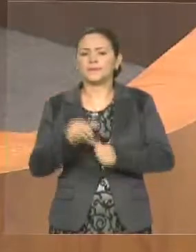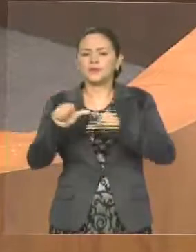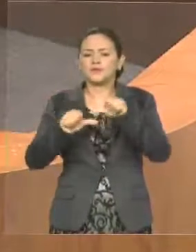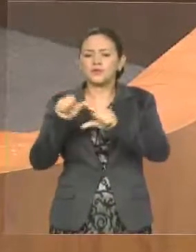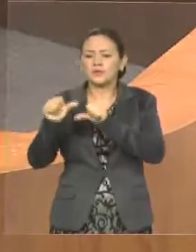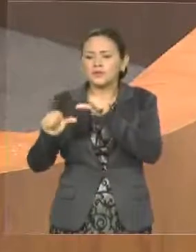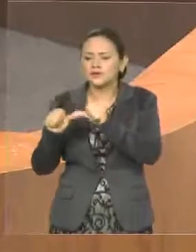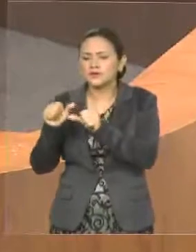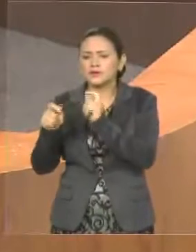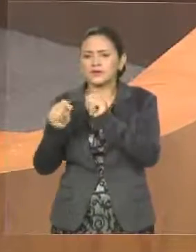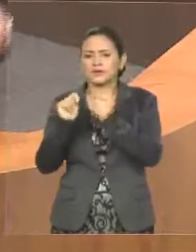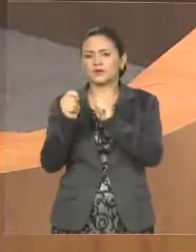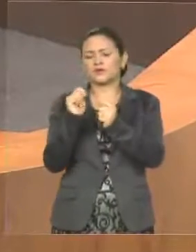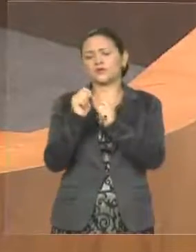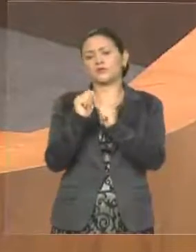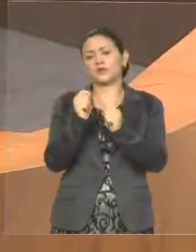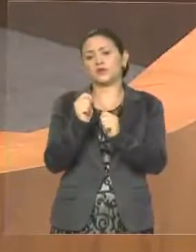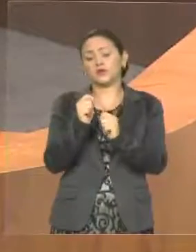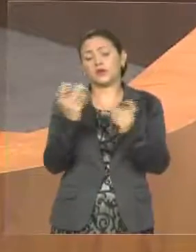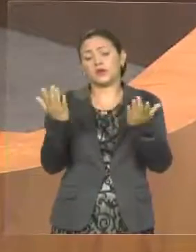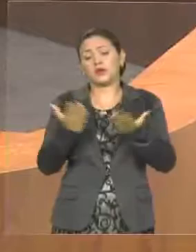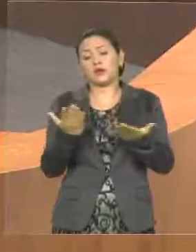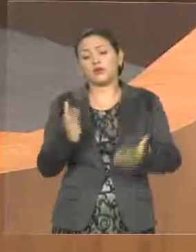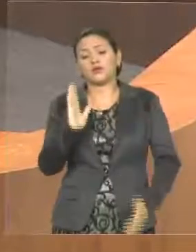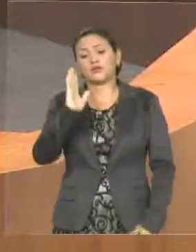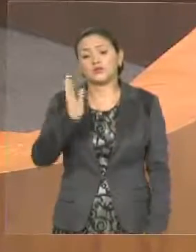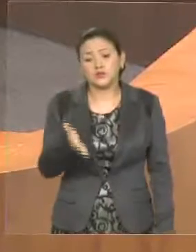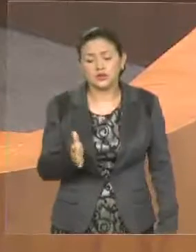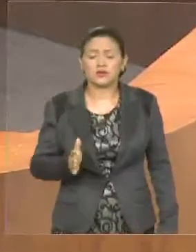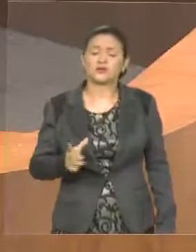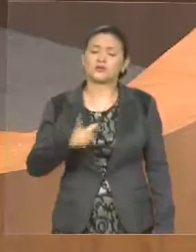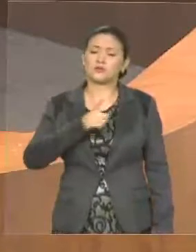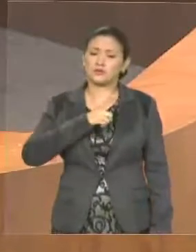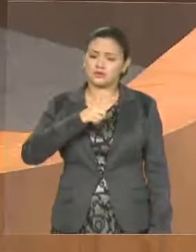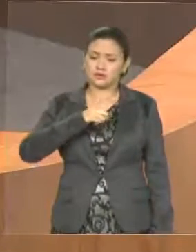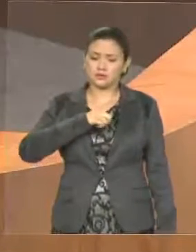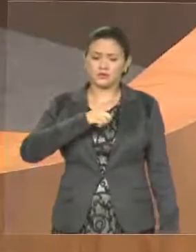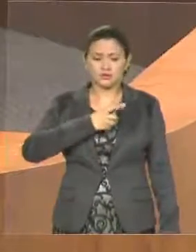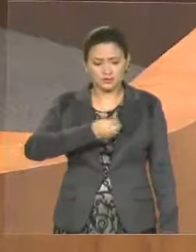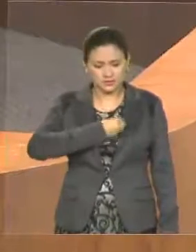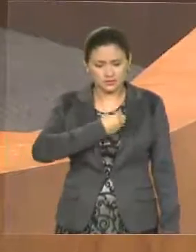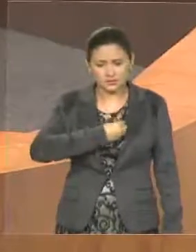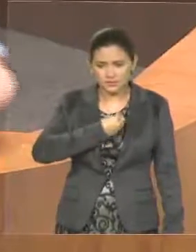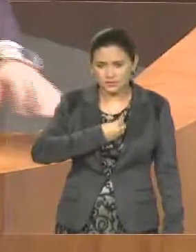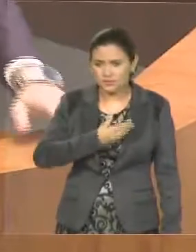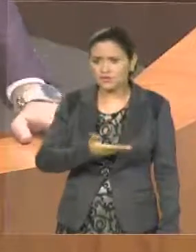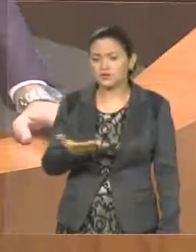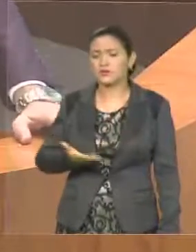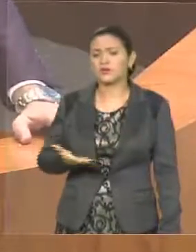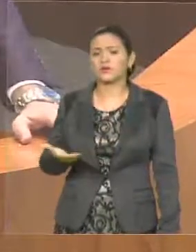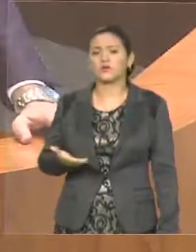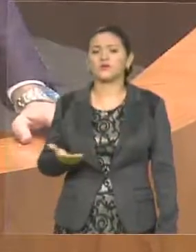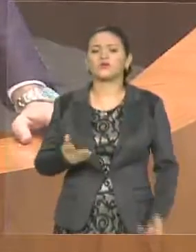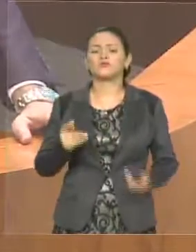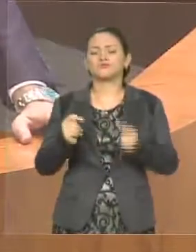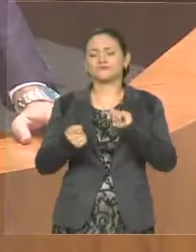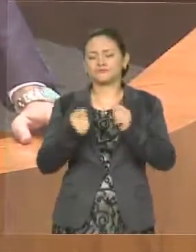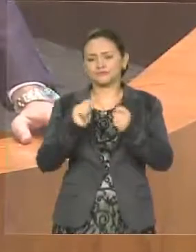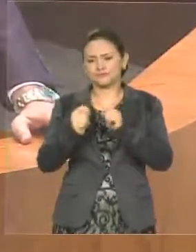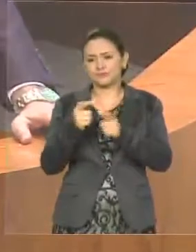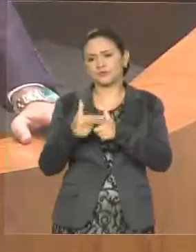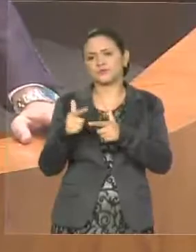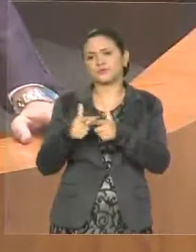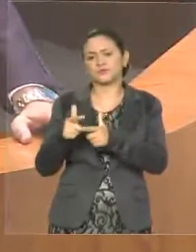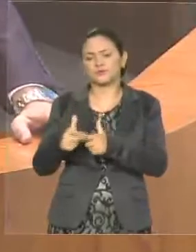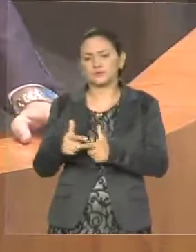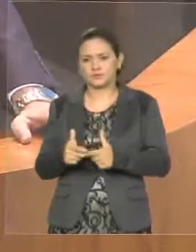uma crise econômica e financeira. Não é tanto que saiu agora o PIB do